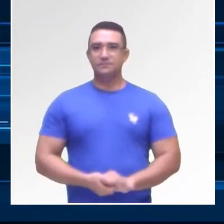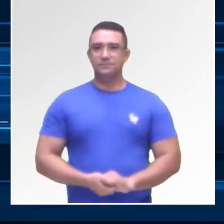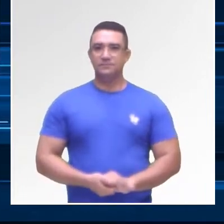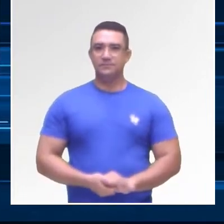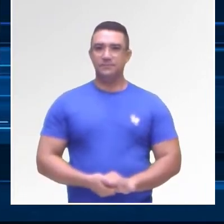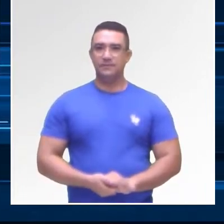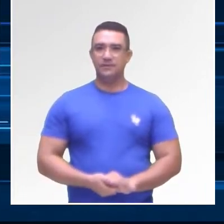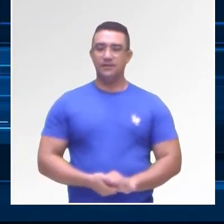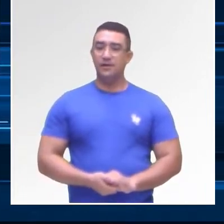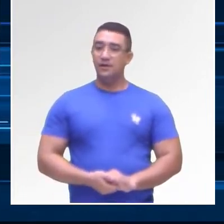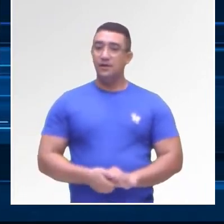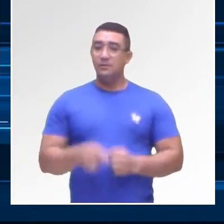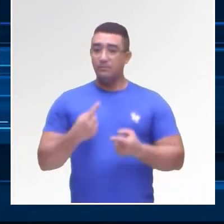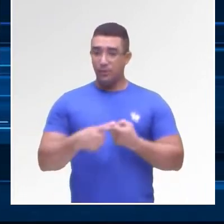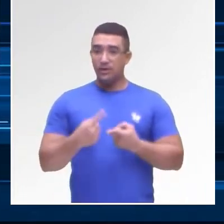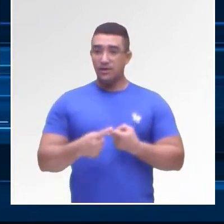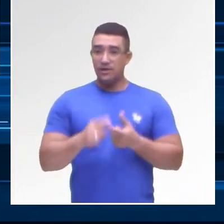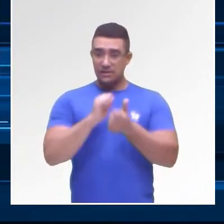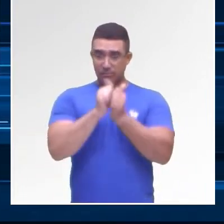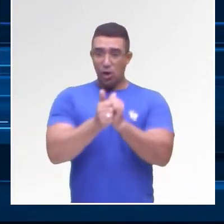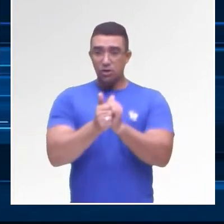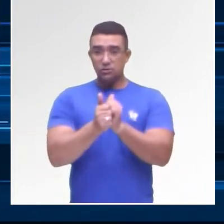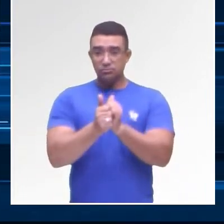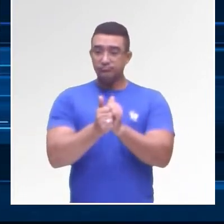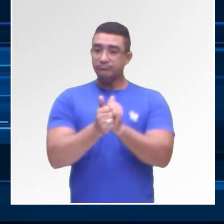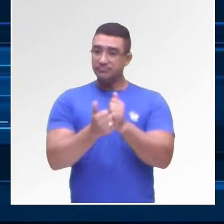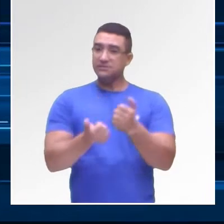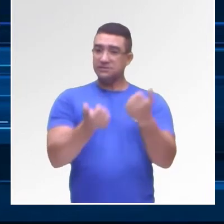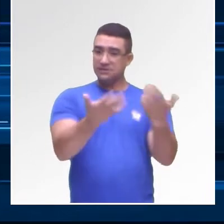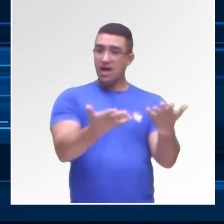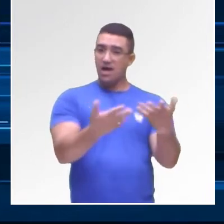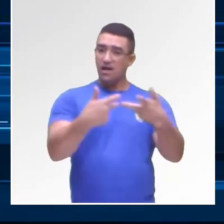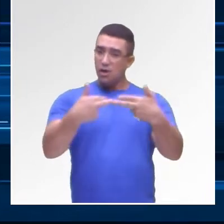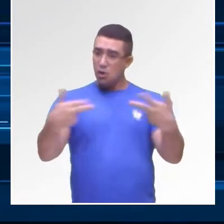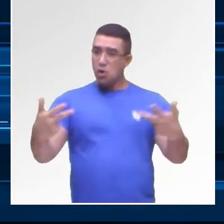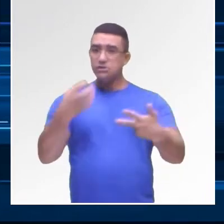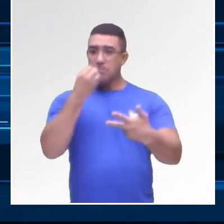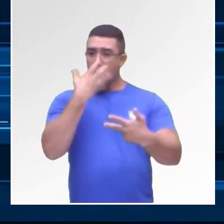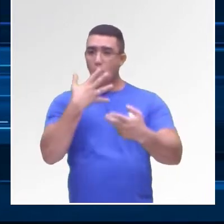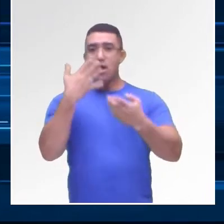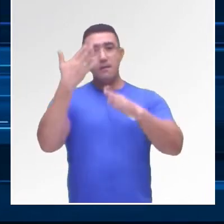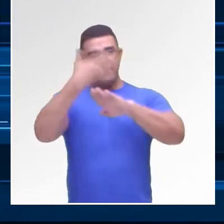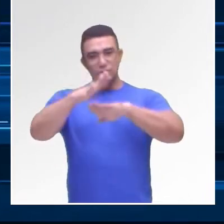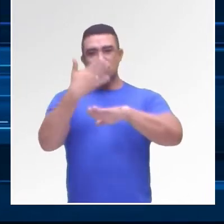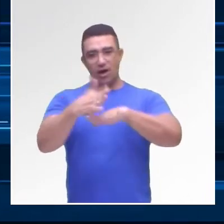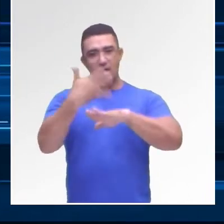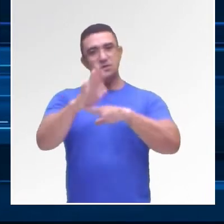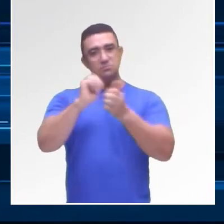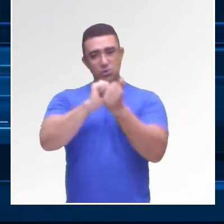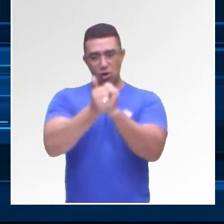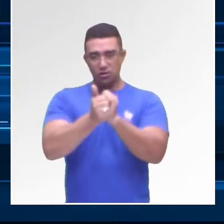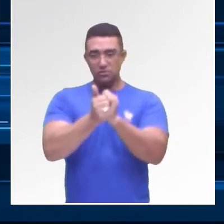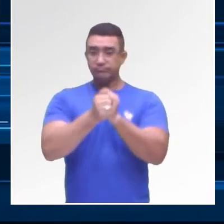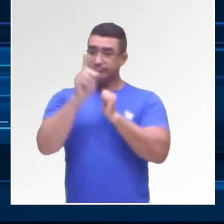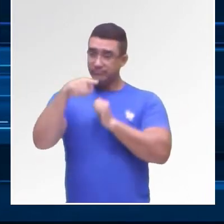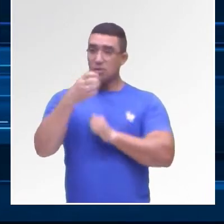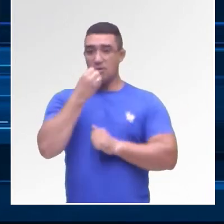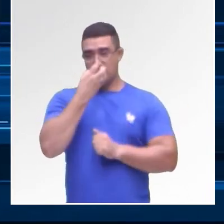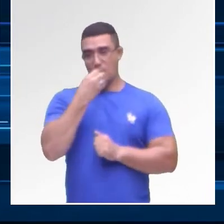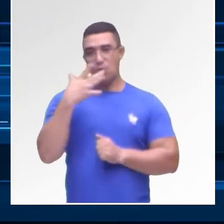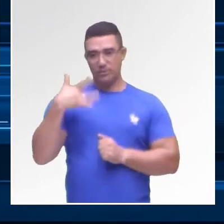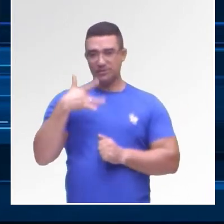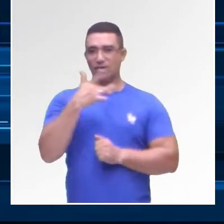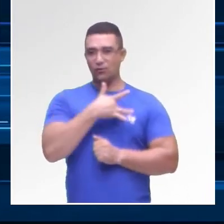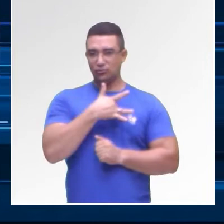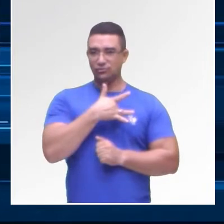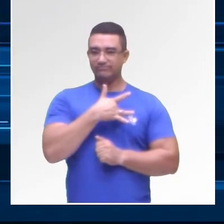Porque ele traz benefícios para o nosso corpo, porque é uma prática de esporte, não deixa de ser uma prática esportiva, está sendo feita